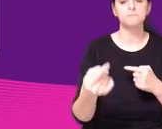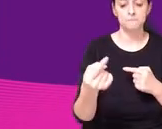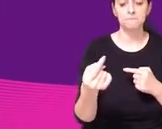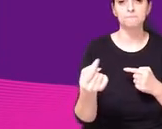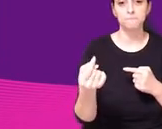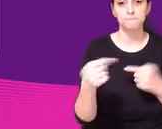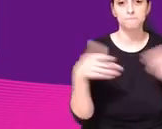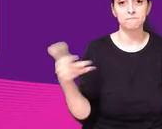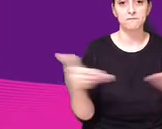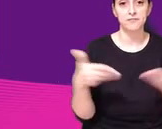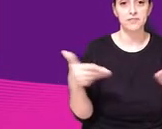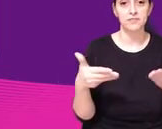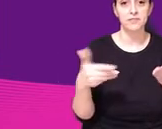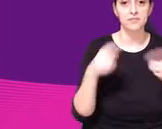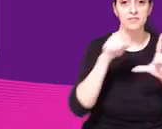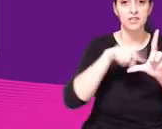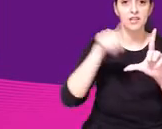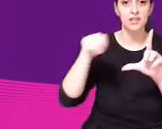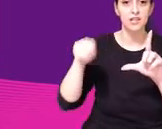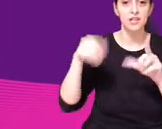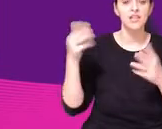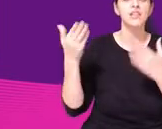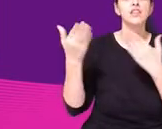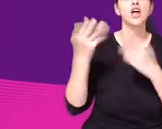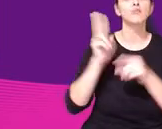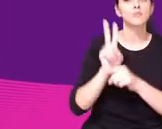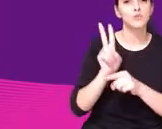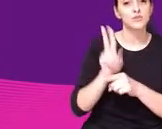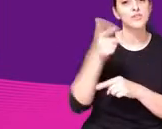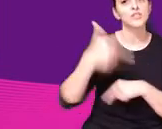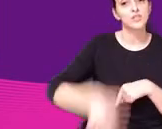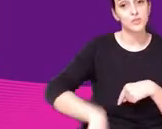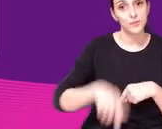agora o Emperor Preserved novamente,